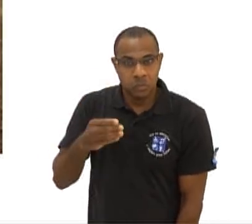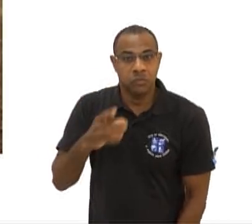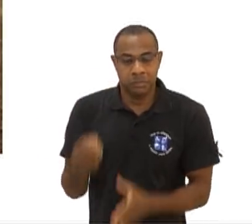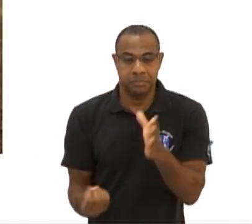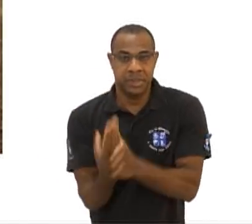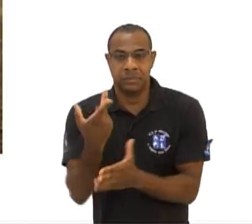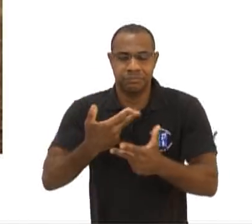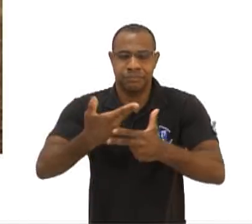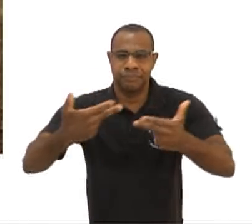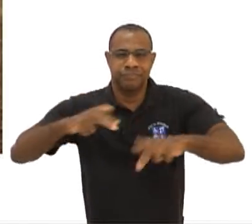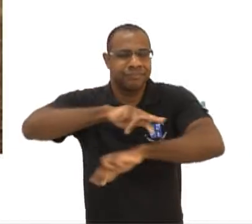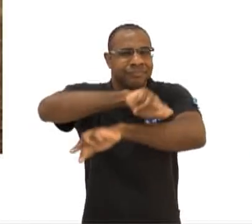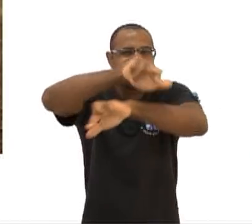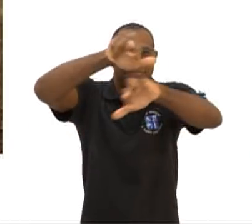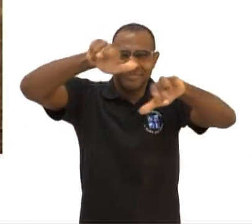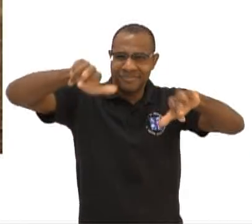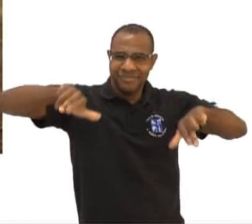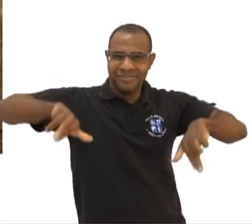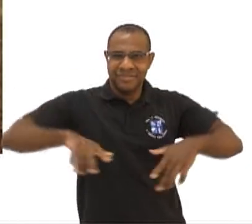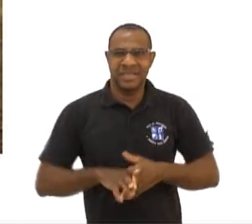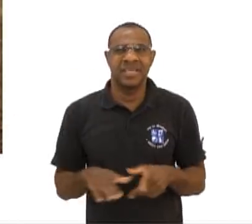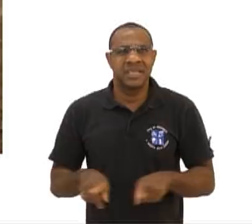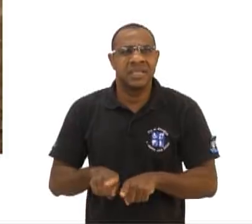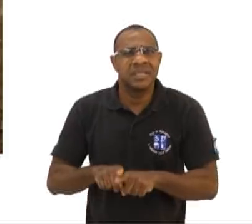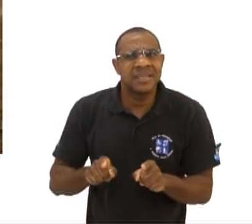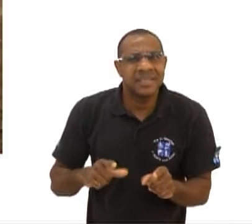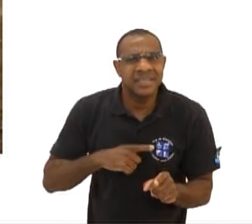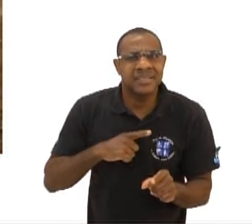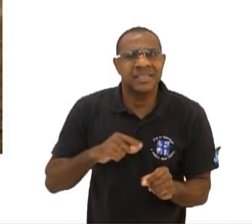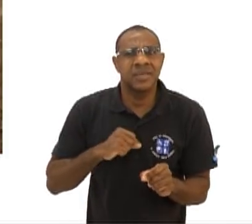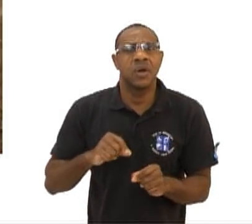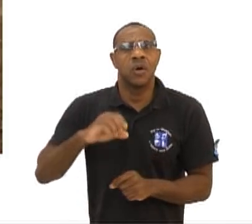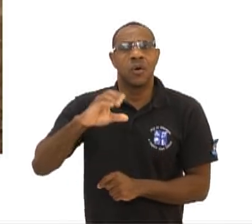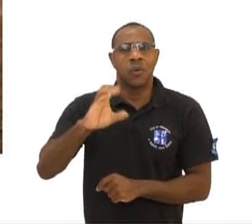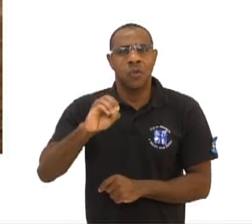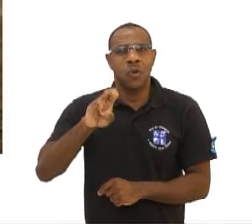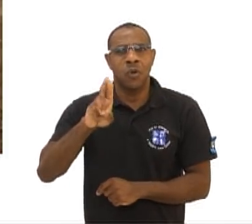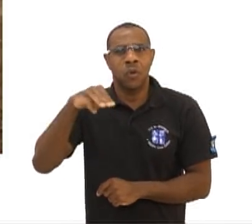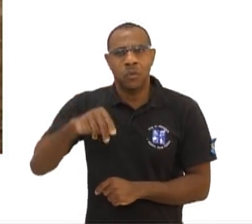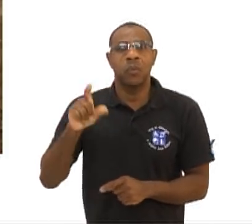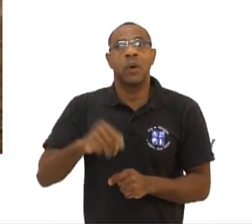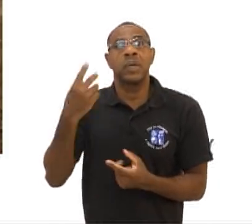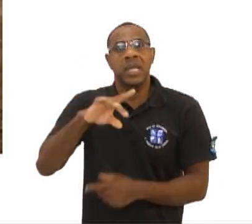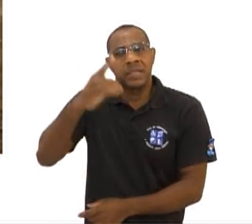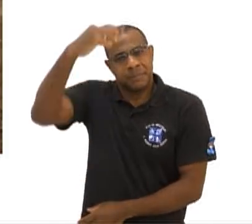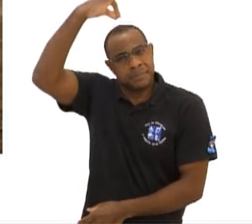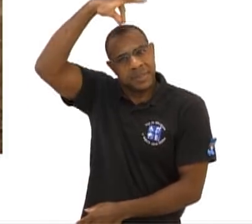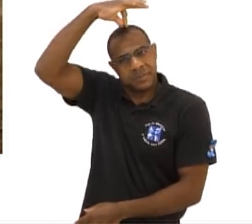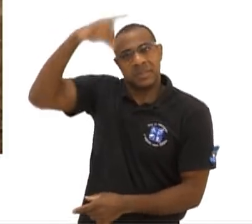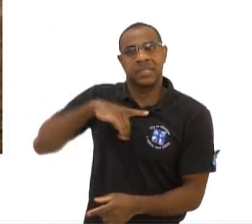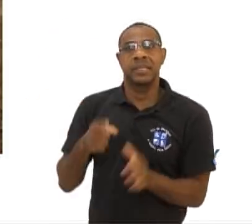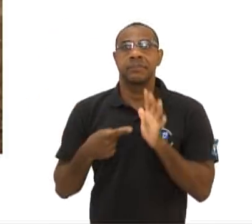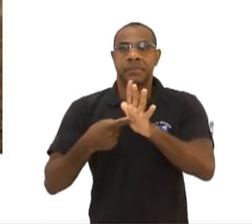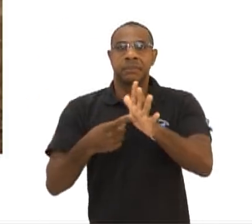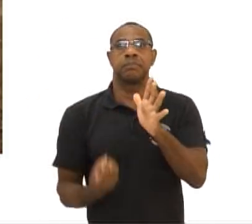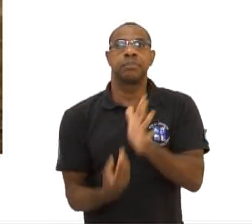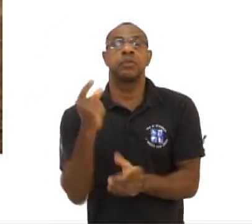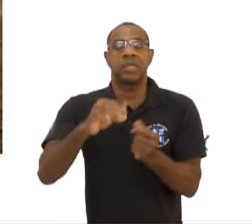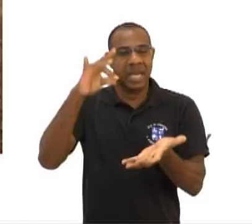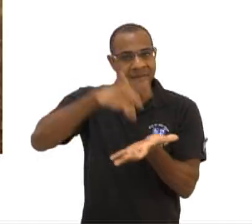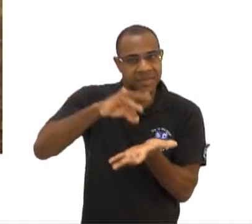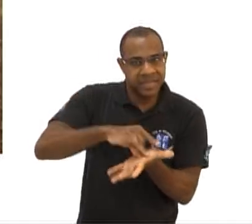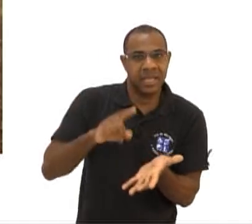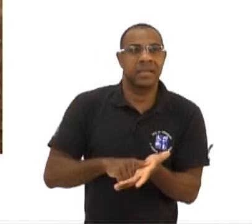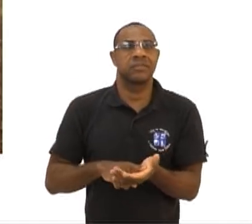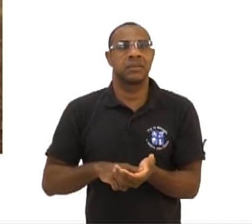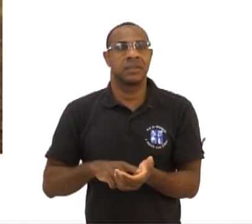as coisas. Olorum criou dois mundos. O Orum, que é o mundo espiritual, onde existe a verdade, onde tudo